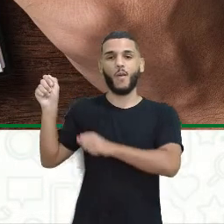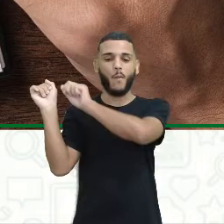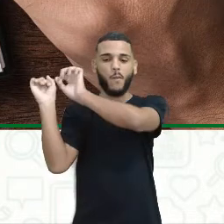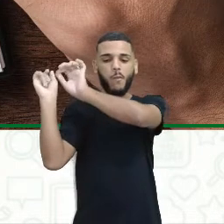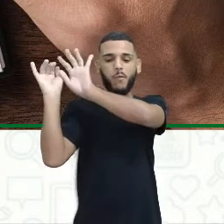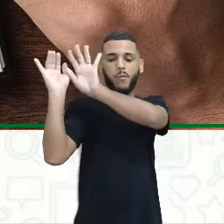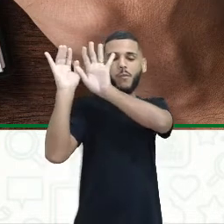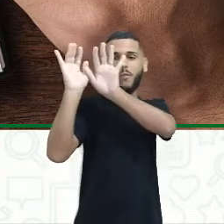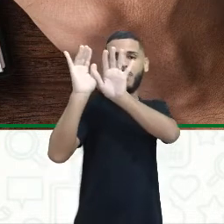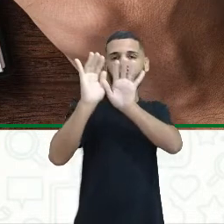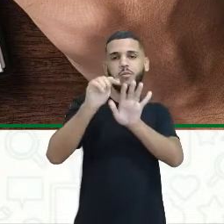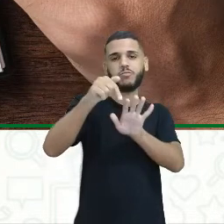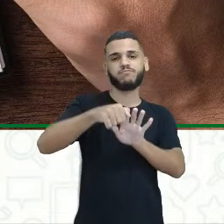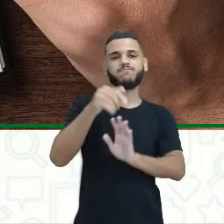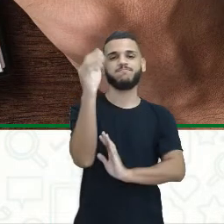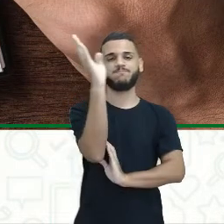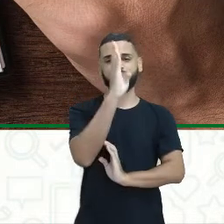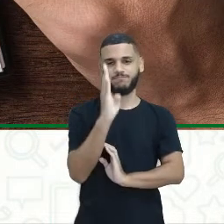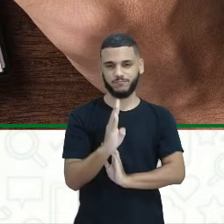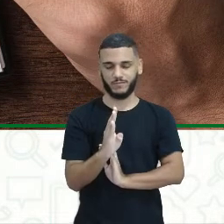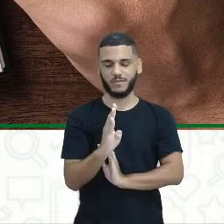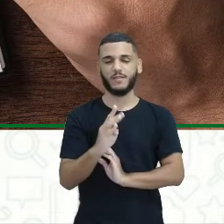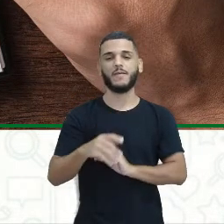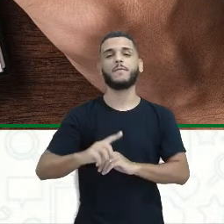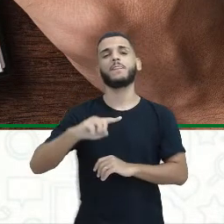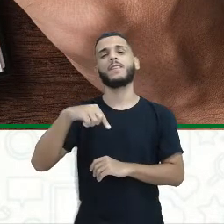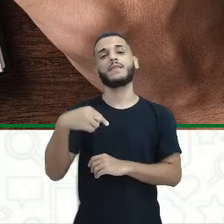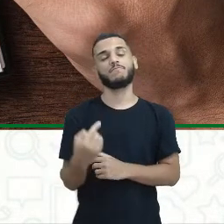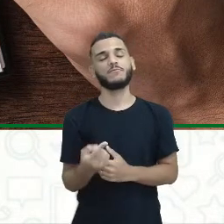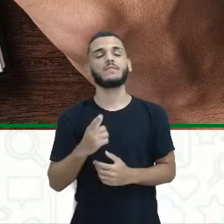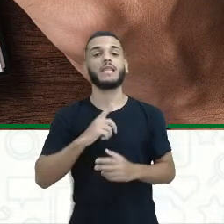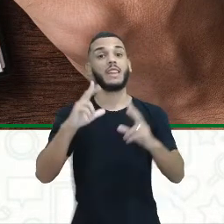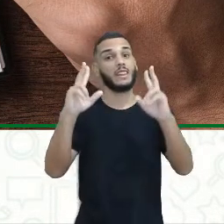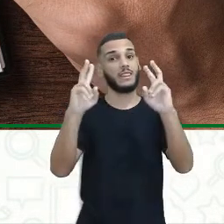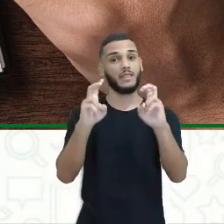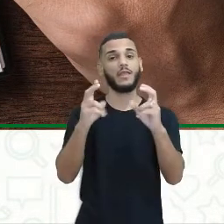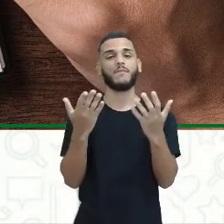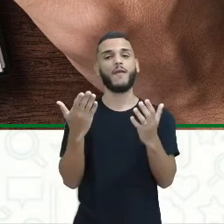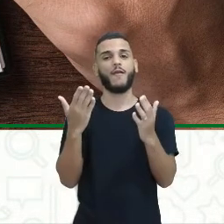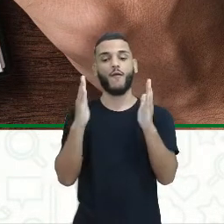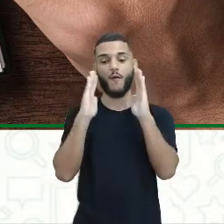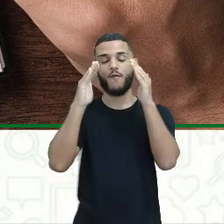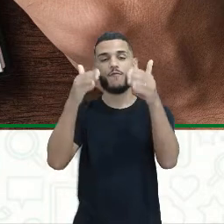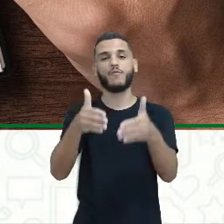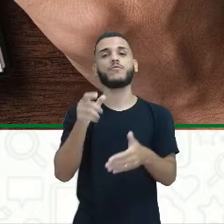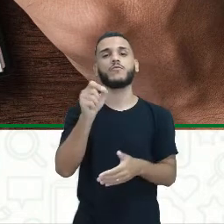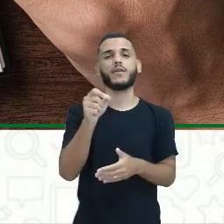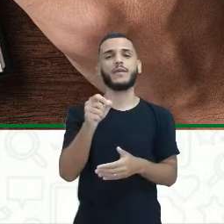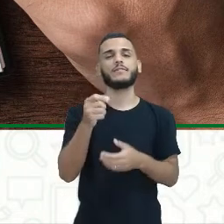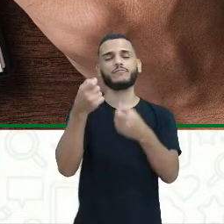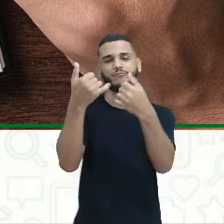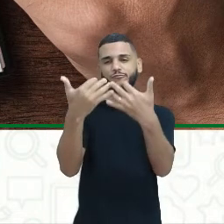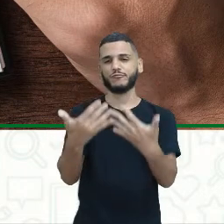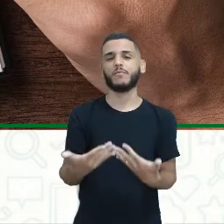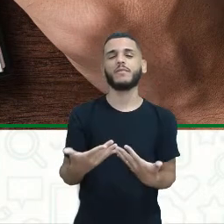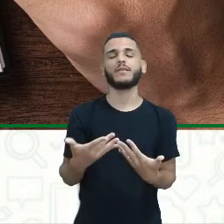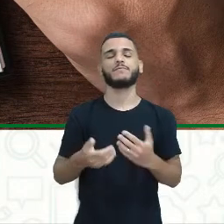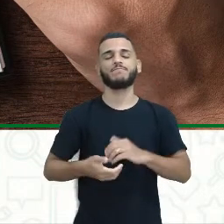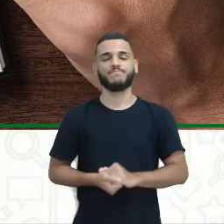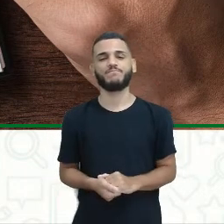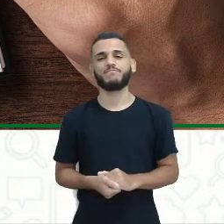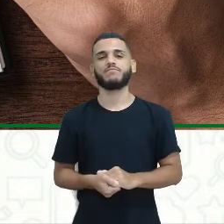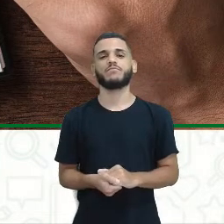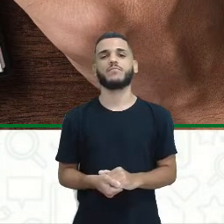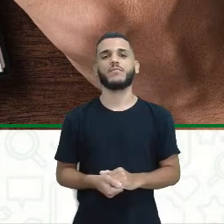aqui no Brasil, e depois trazer alguns temas referentes a essas questões étnico-raciais. Então,